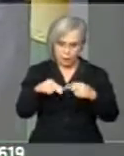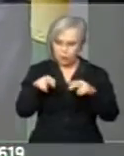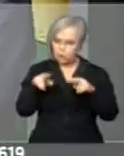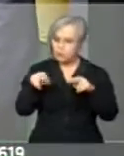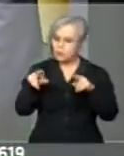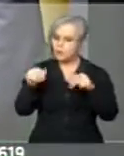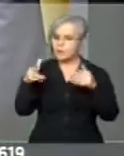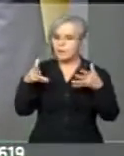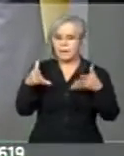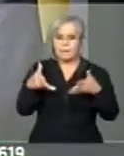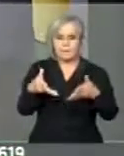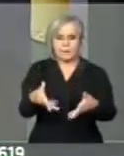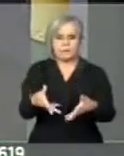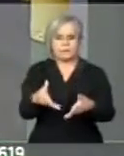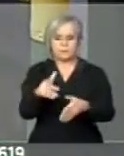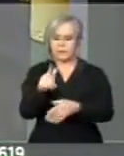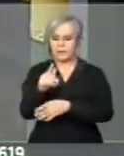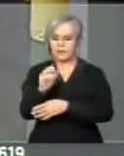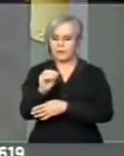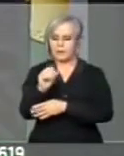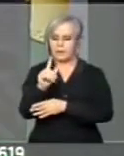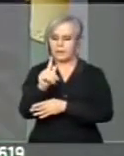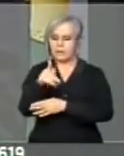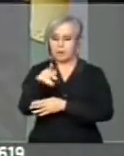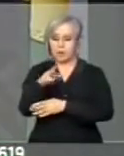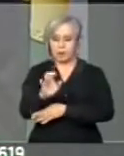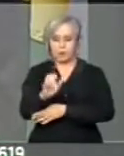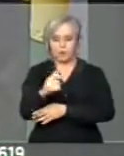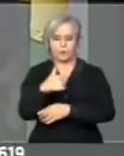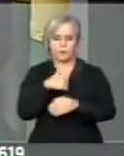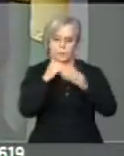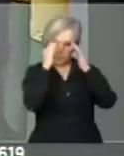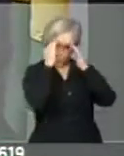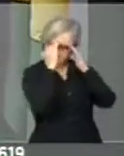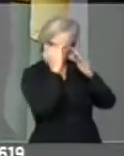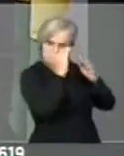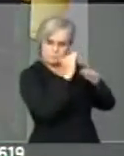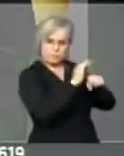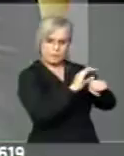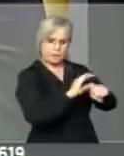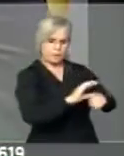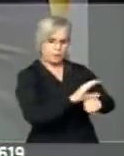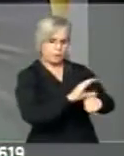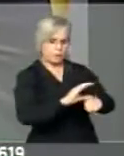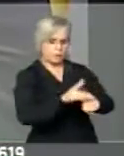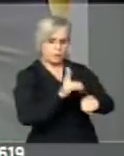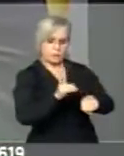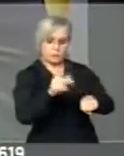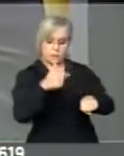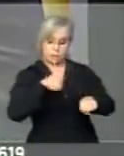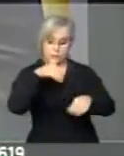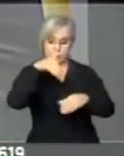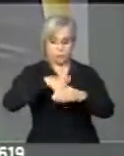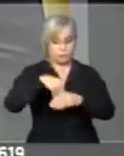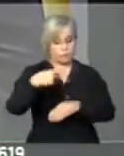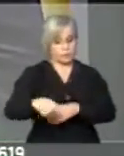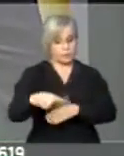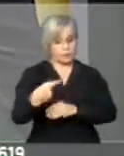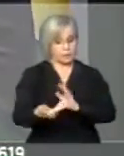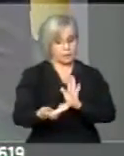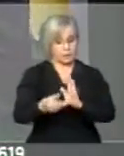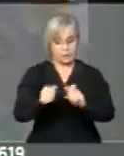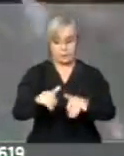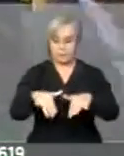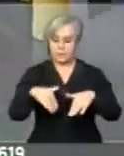participaria de qualquer golpe. Eu respeito a Constituição. Todas as vezes que eu votei aqui, presidente, eu